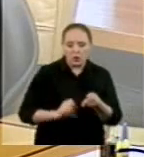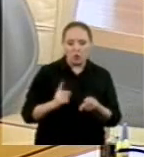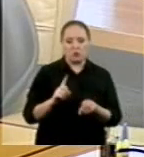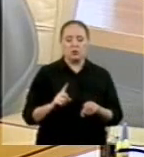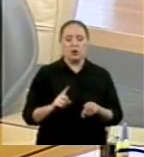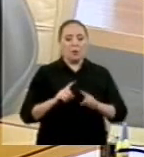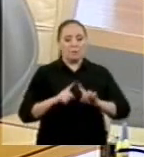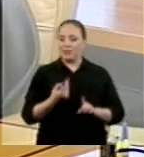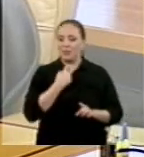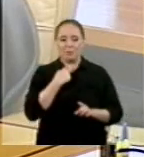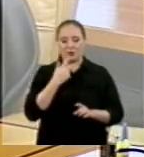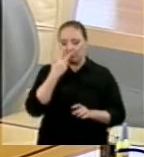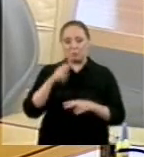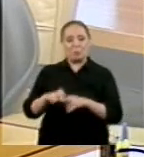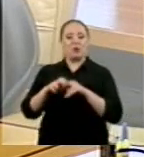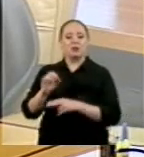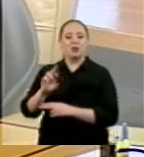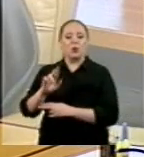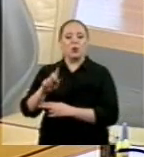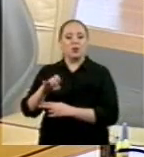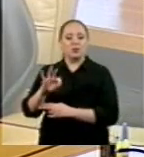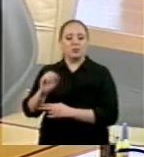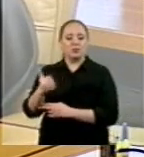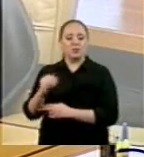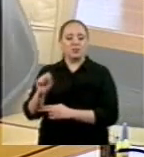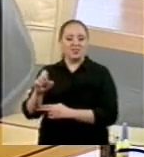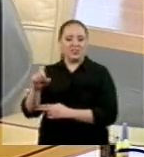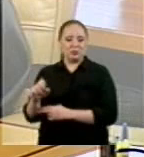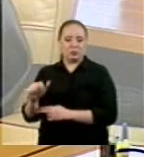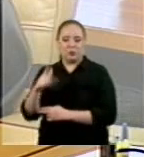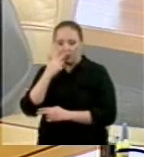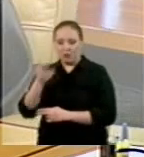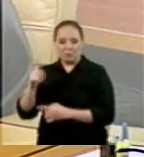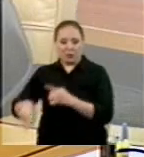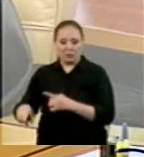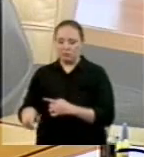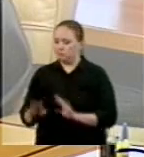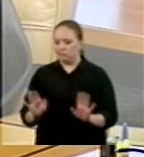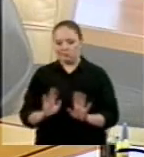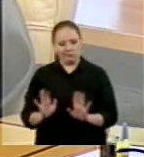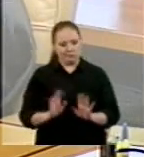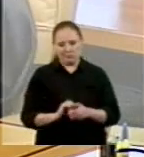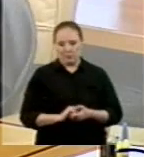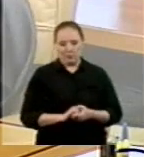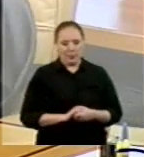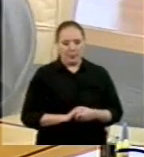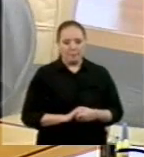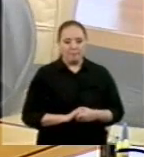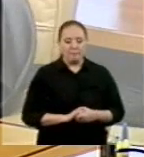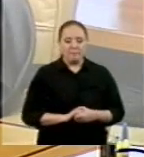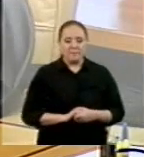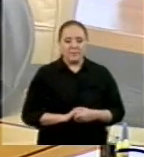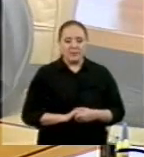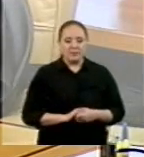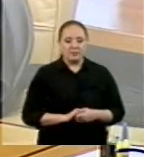orientação sexual ou gênero da pessoa com a qual se pratica eventual conduta no plano da liberdade